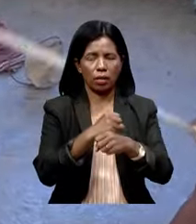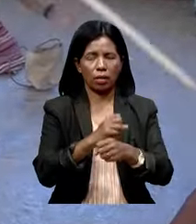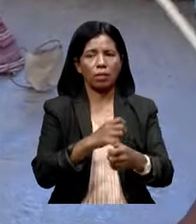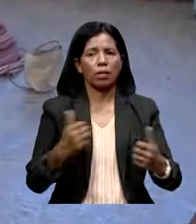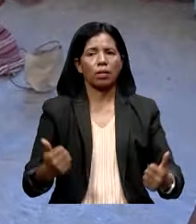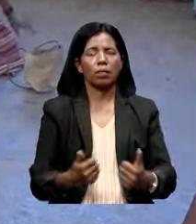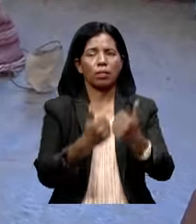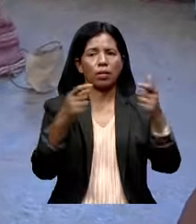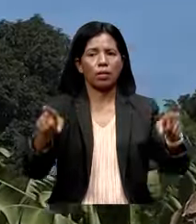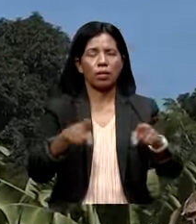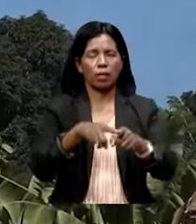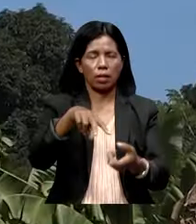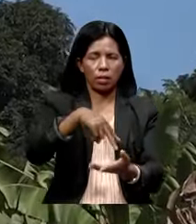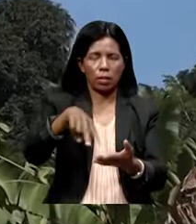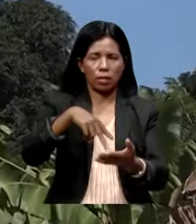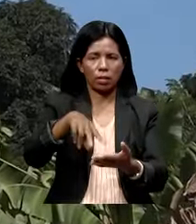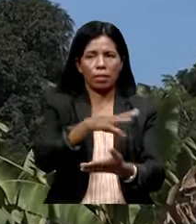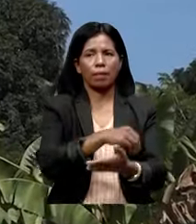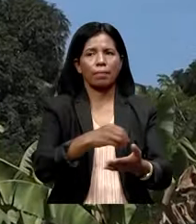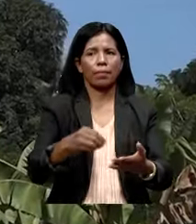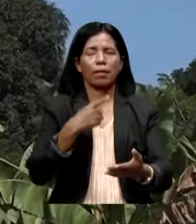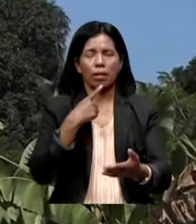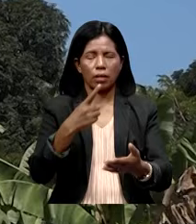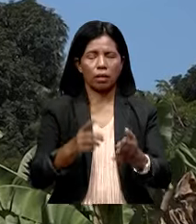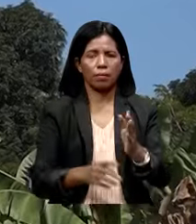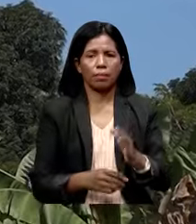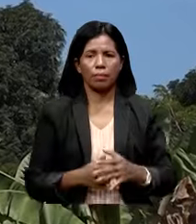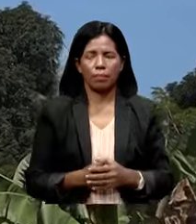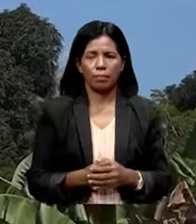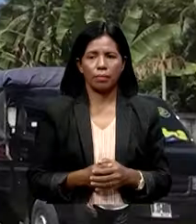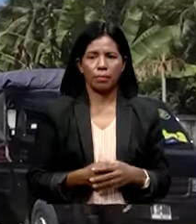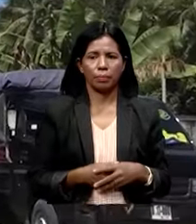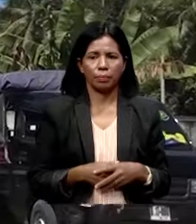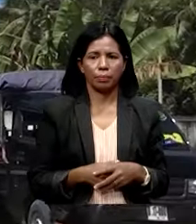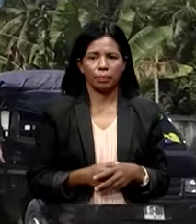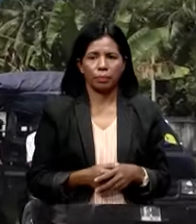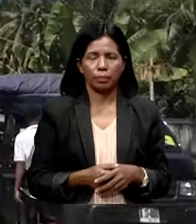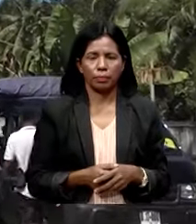competição hanesan dança cultura poesia no saibua. Celina Lopes, Tito Silva, GMN.